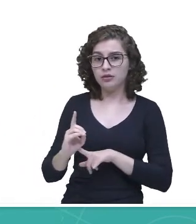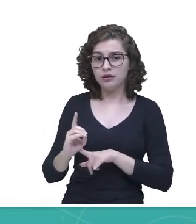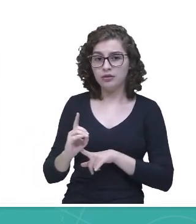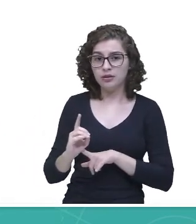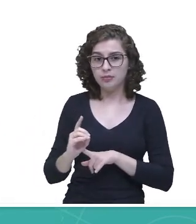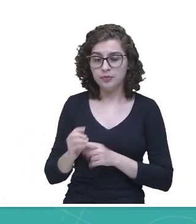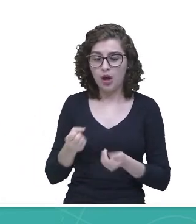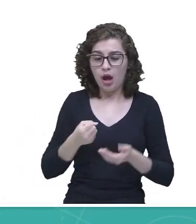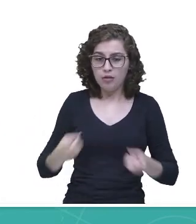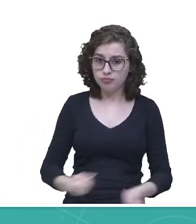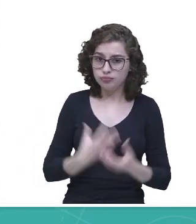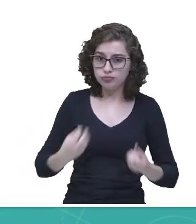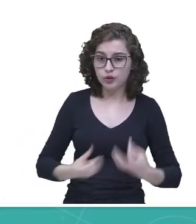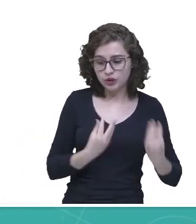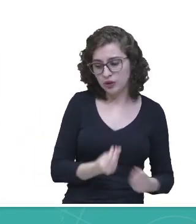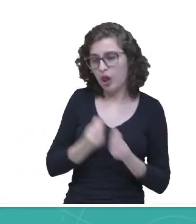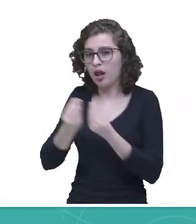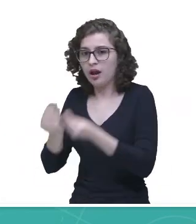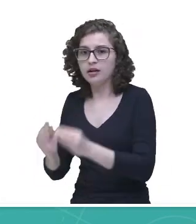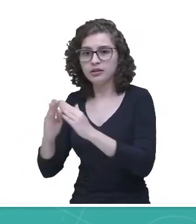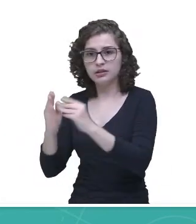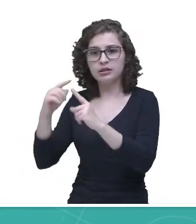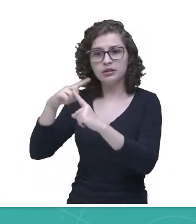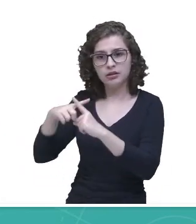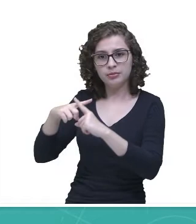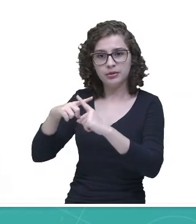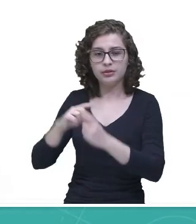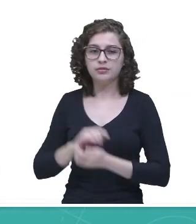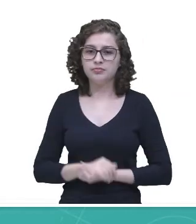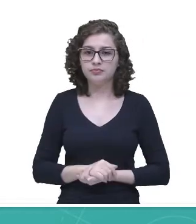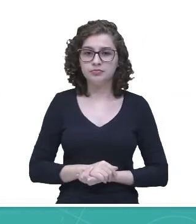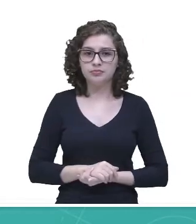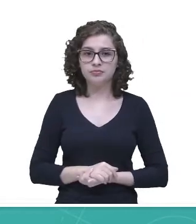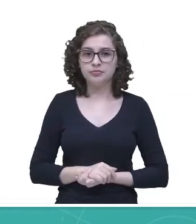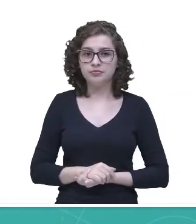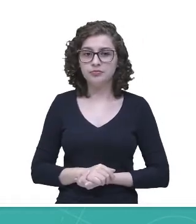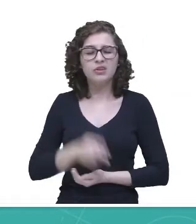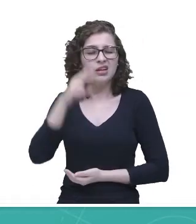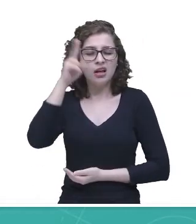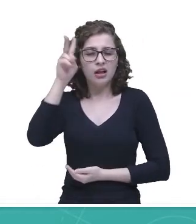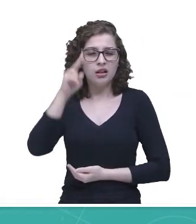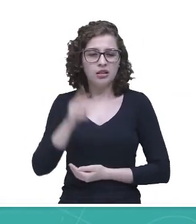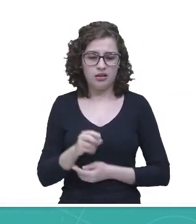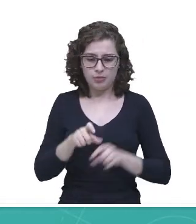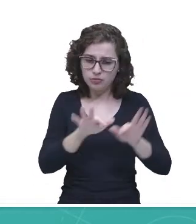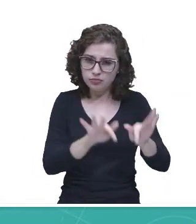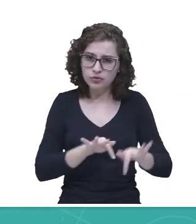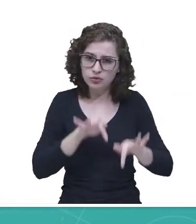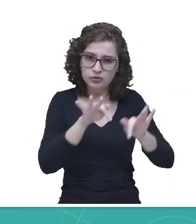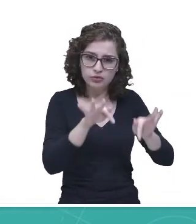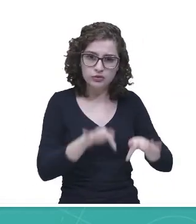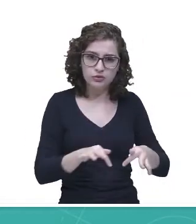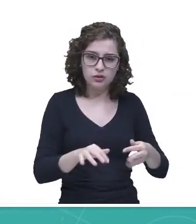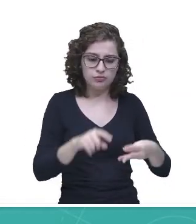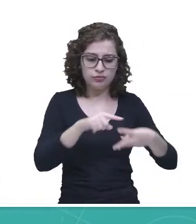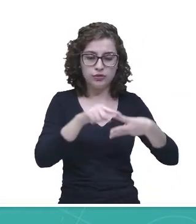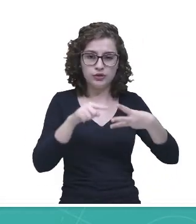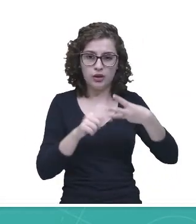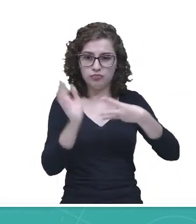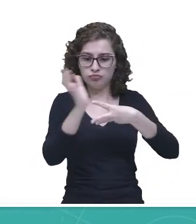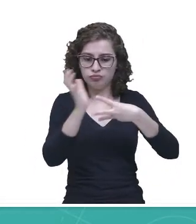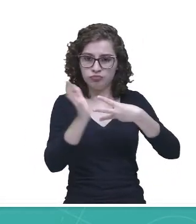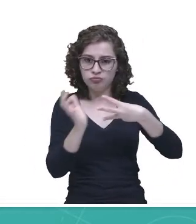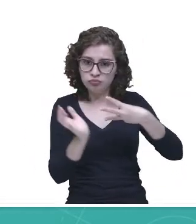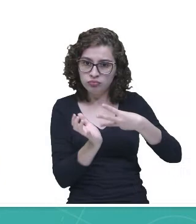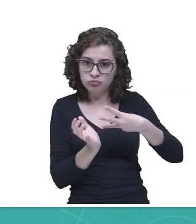aí? Então, vejam bem, lembrem-se que o feudo, ele era dividido em 3 pedaços maiores que eu vou já trazer para vocês